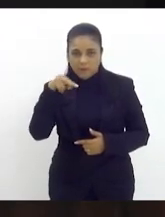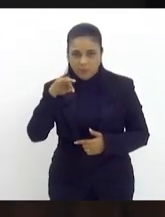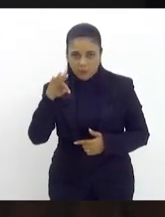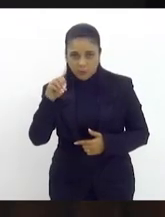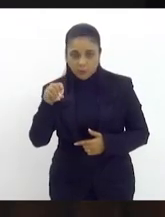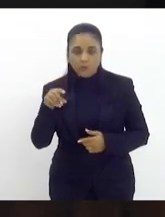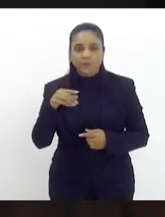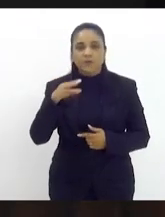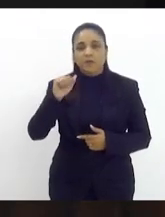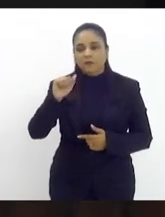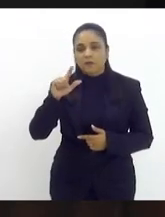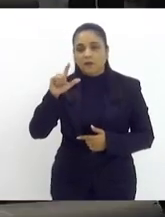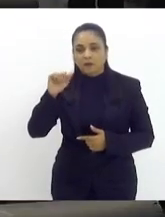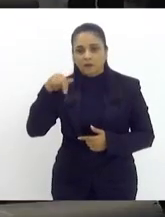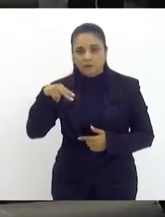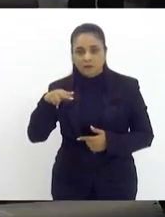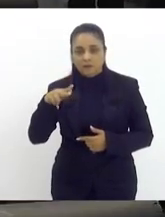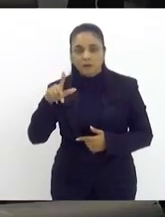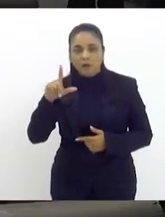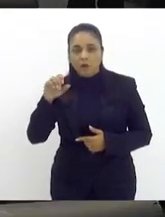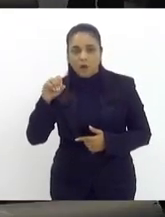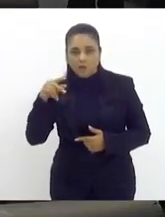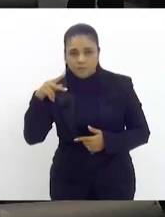os três, né? Acho que é isso.